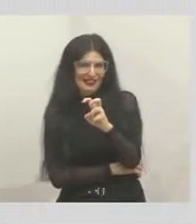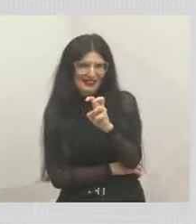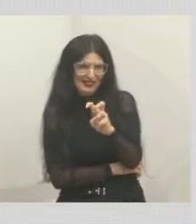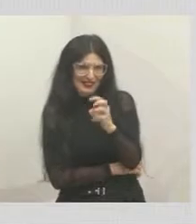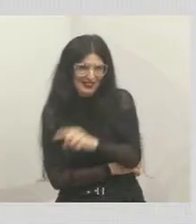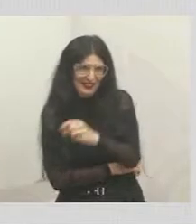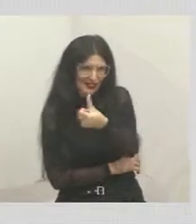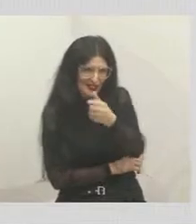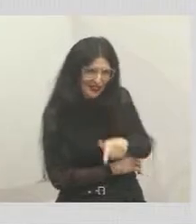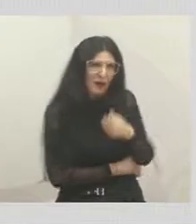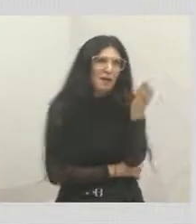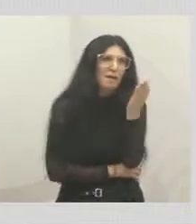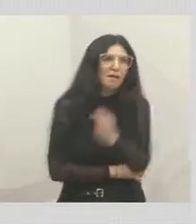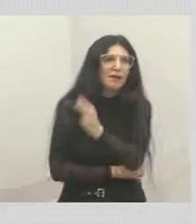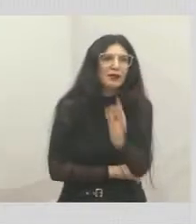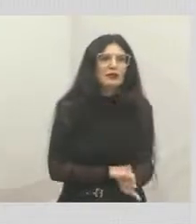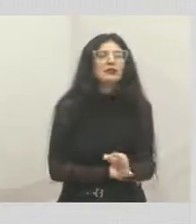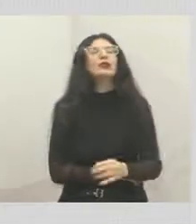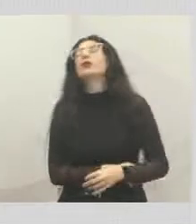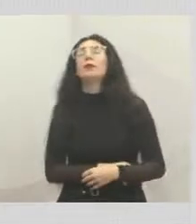42.891.000, a um percentual de